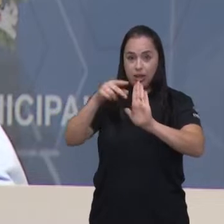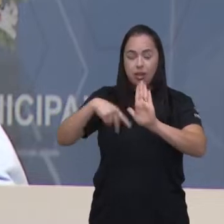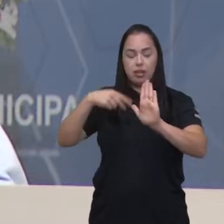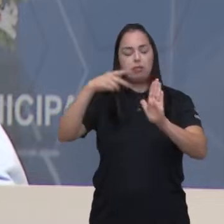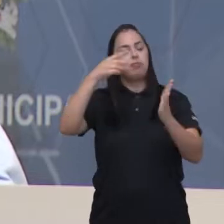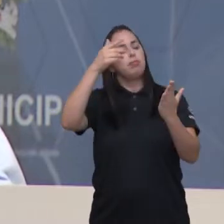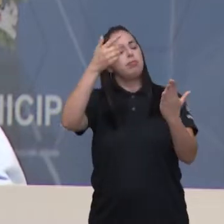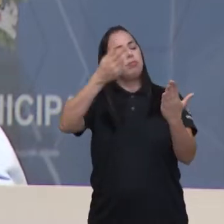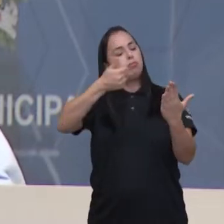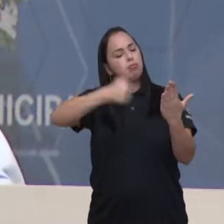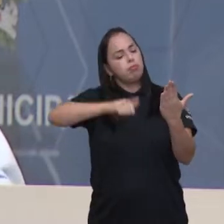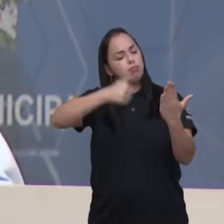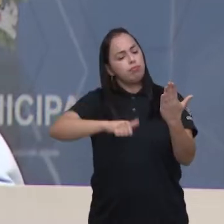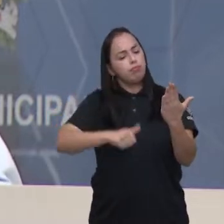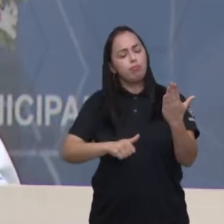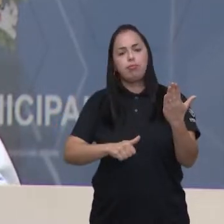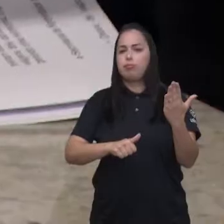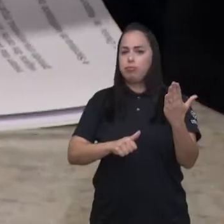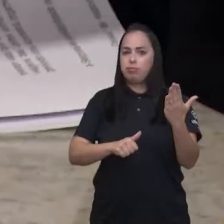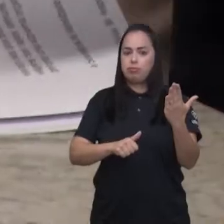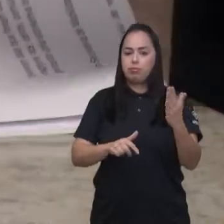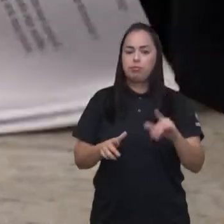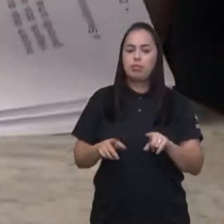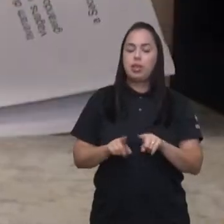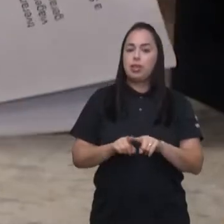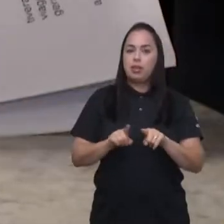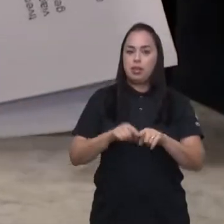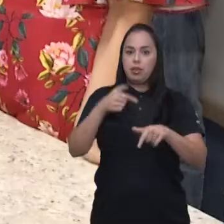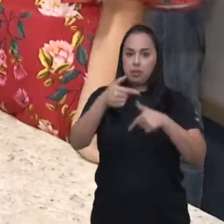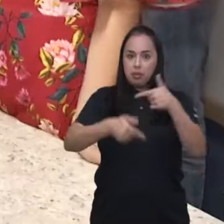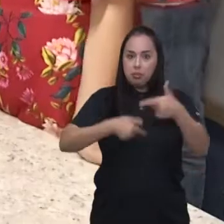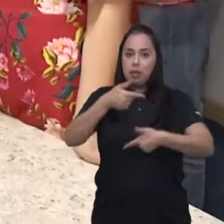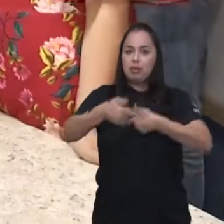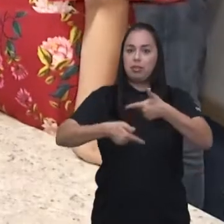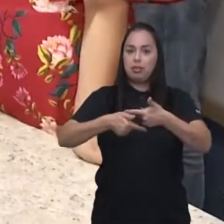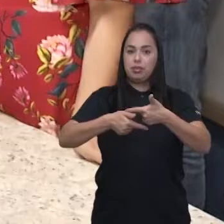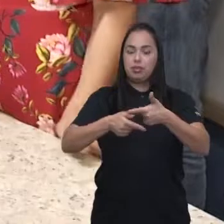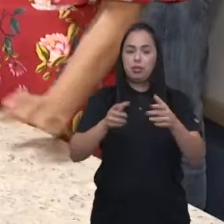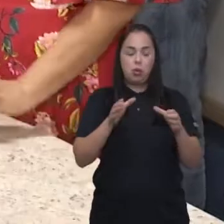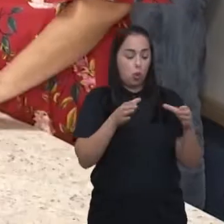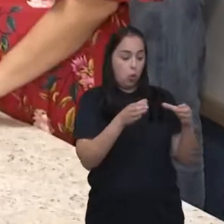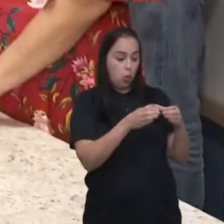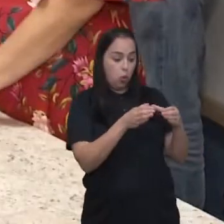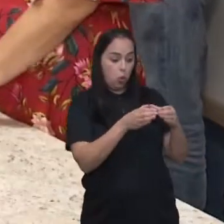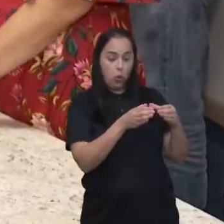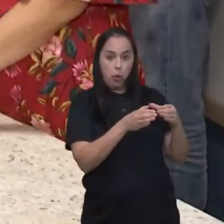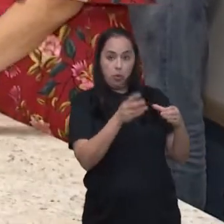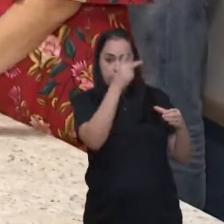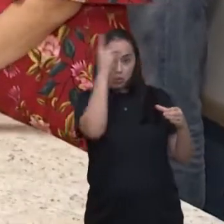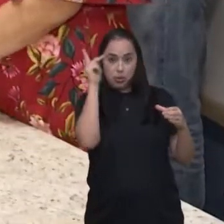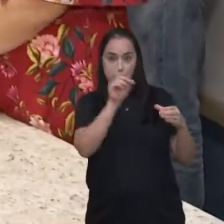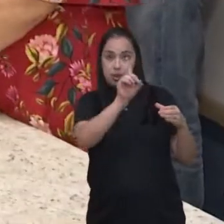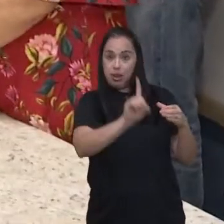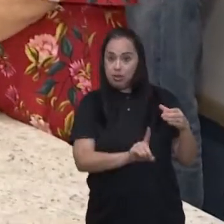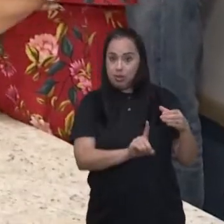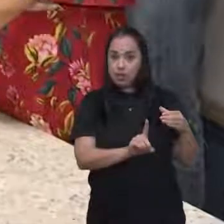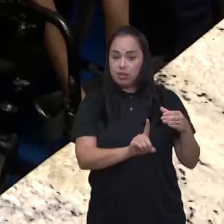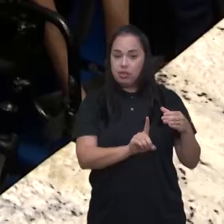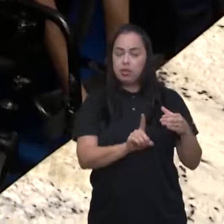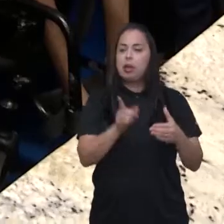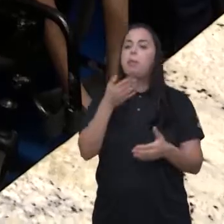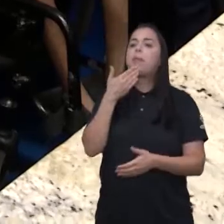que passam pela análise dos vereadores os trabalhos em plenário contaram ainda com a presença de um grupo de pessoas com